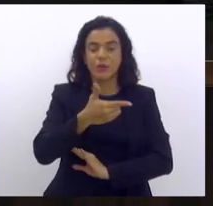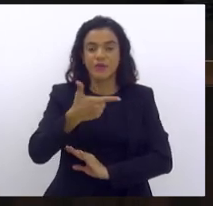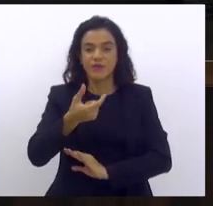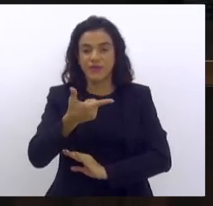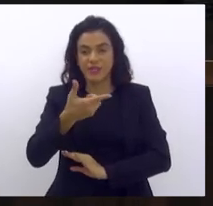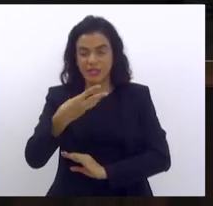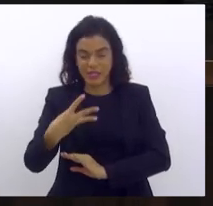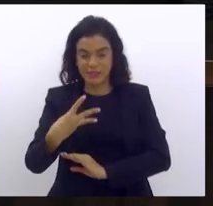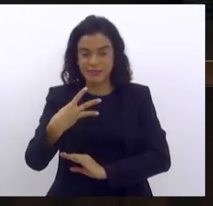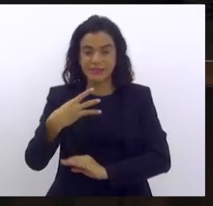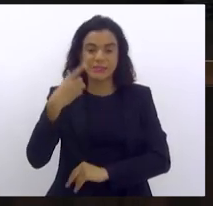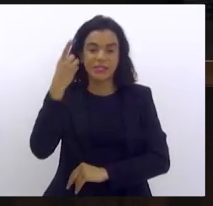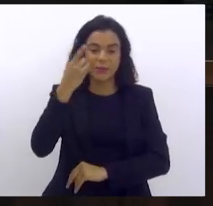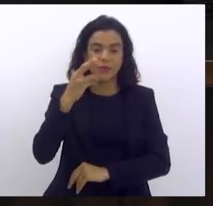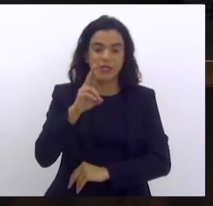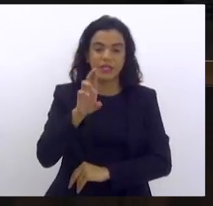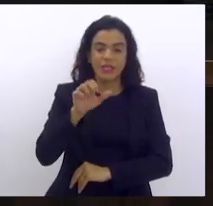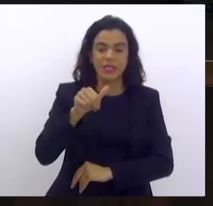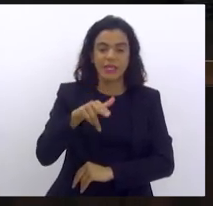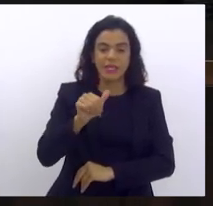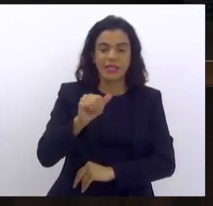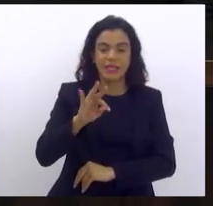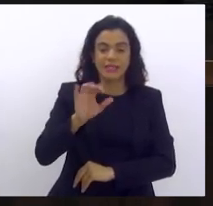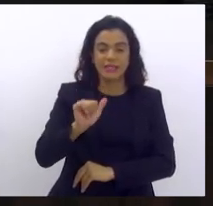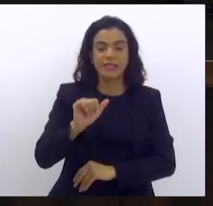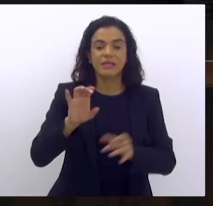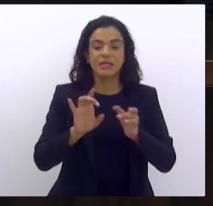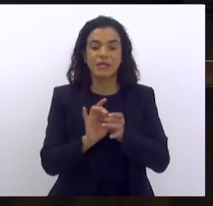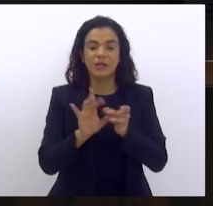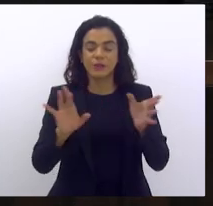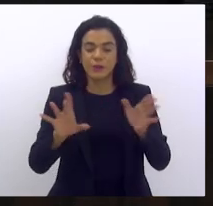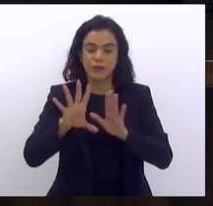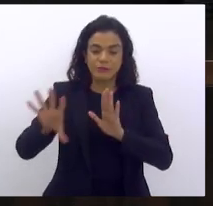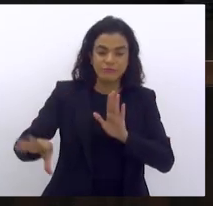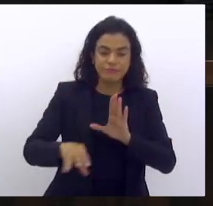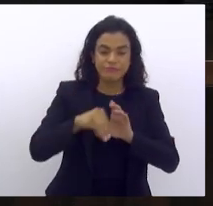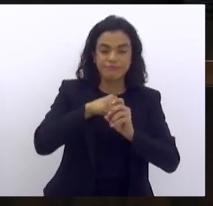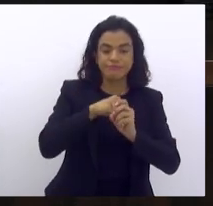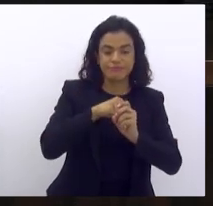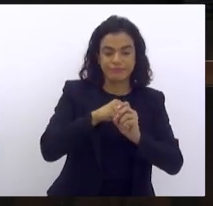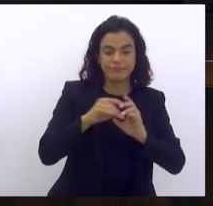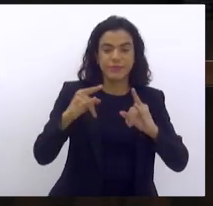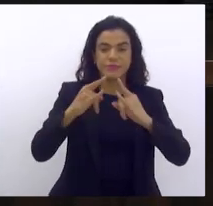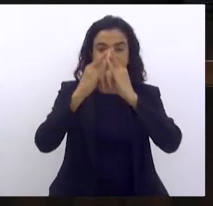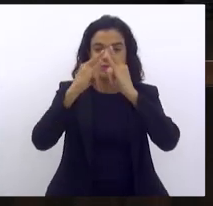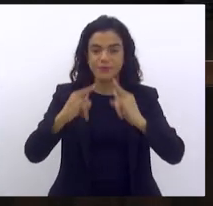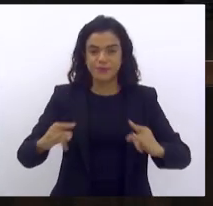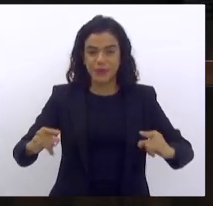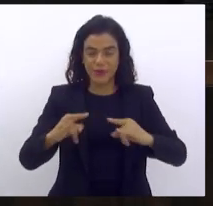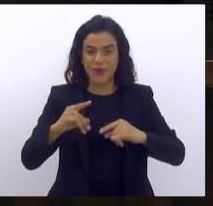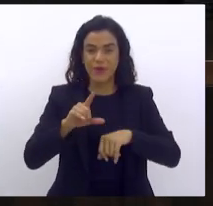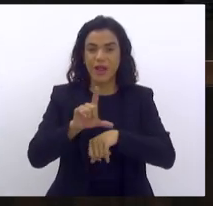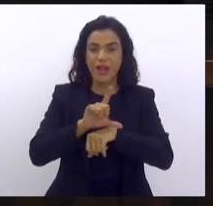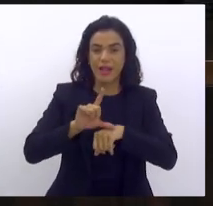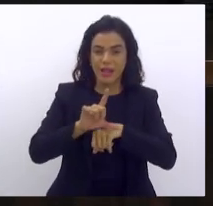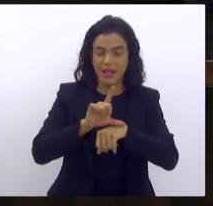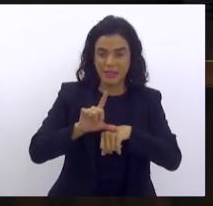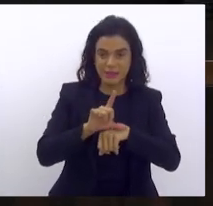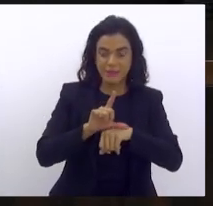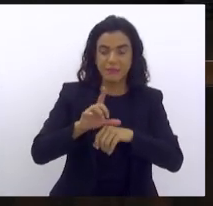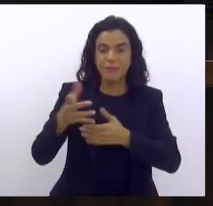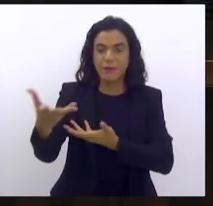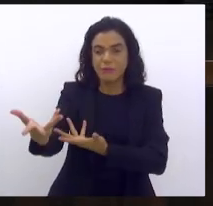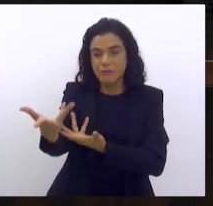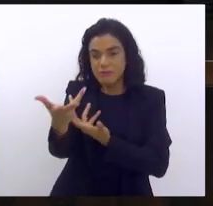autoria da deputada Renata Souza, que autoriza a implementação de tendas violetas para acolhimento